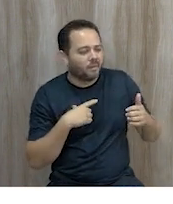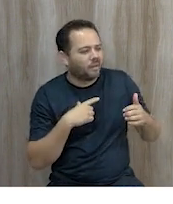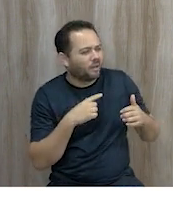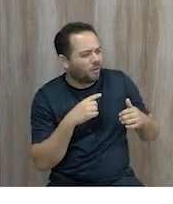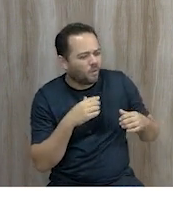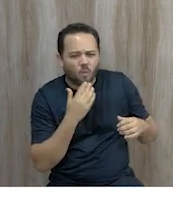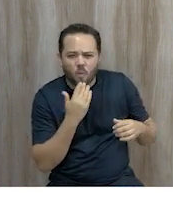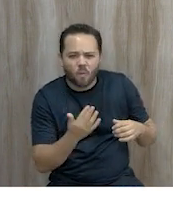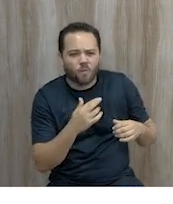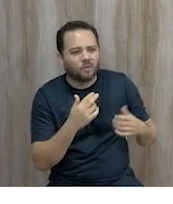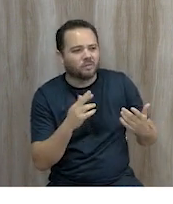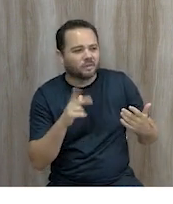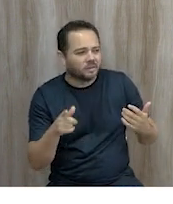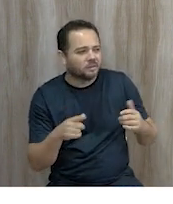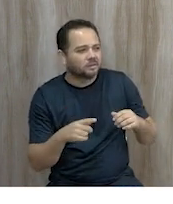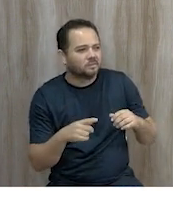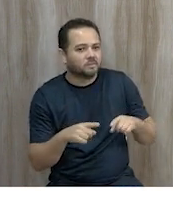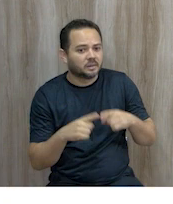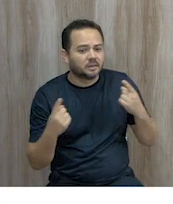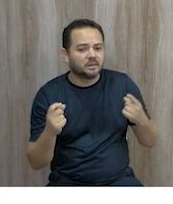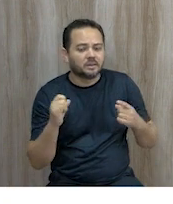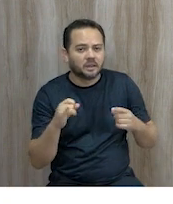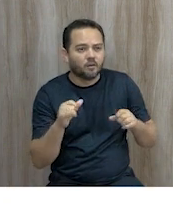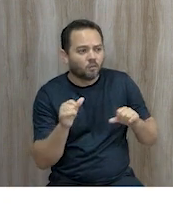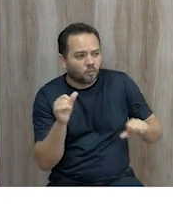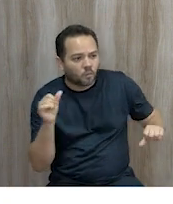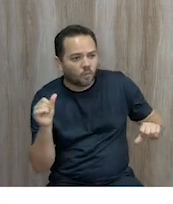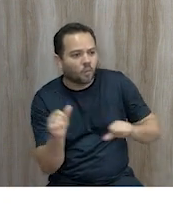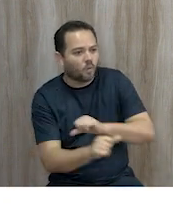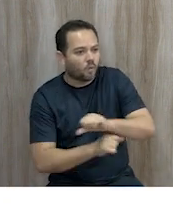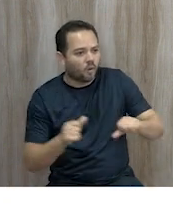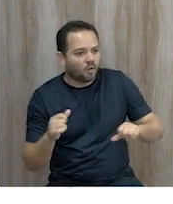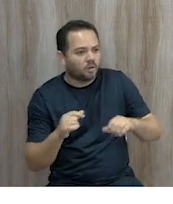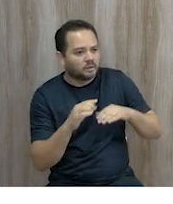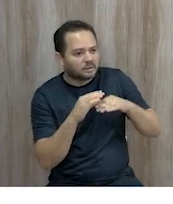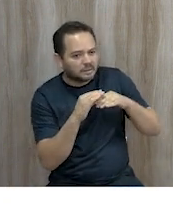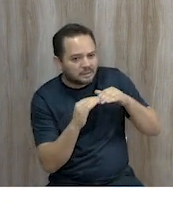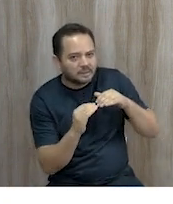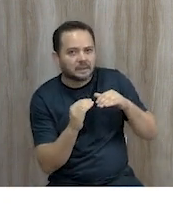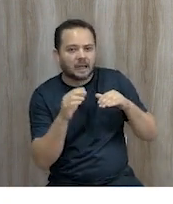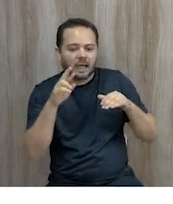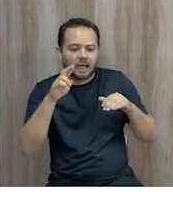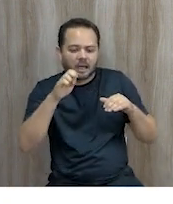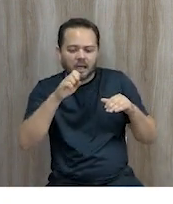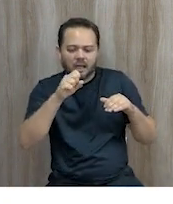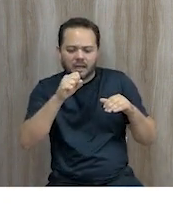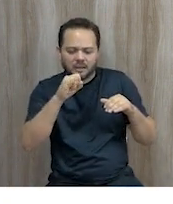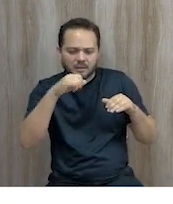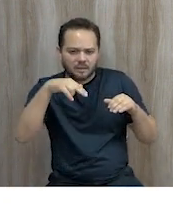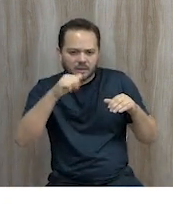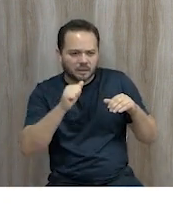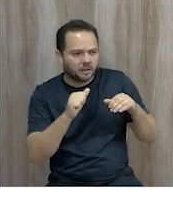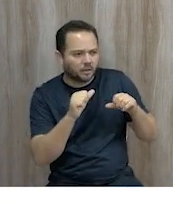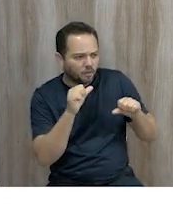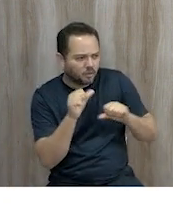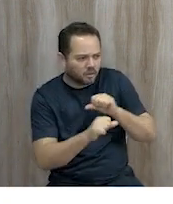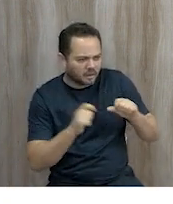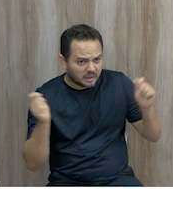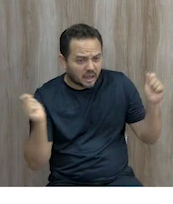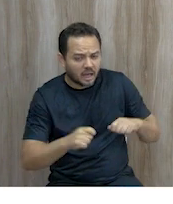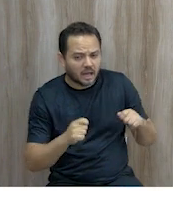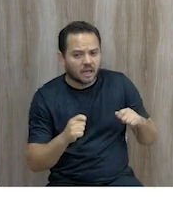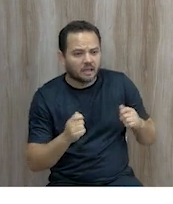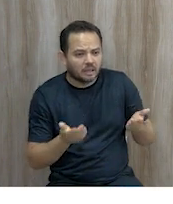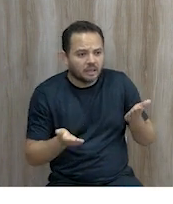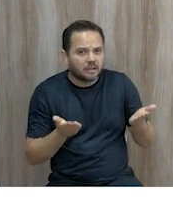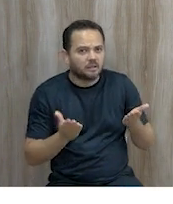de cor. Mas será que se eu trocar essa faceta de resina, eu vou gerar realmente equilíbrio estético